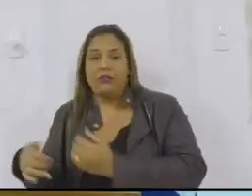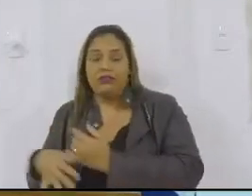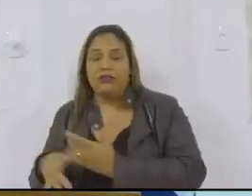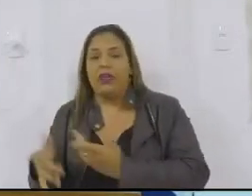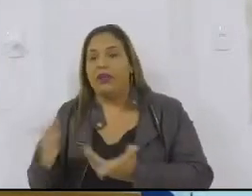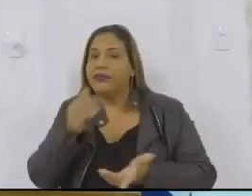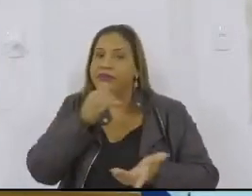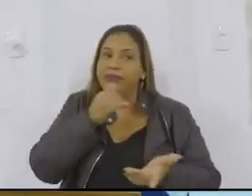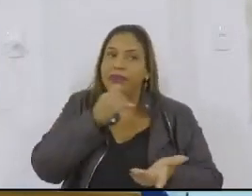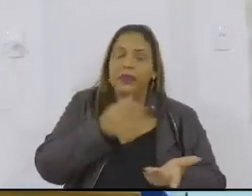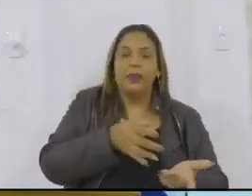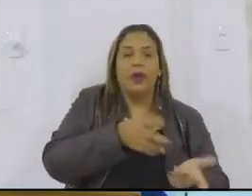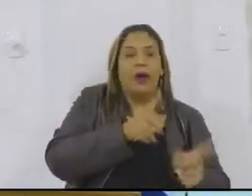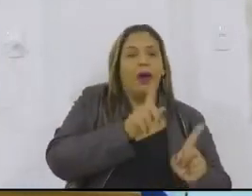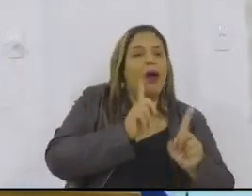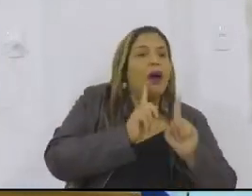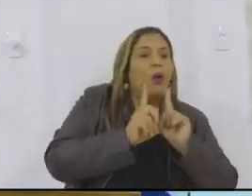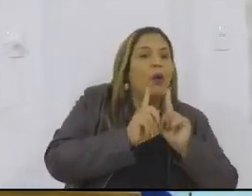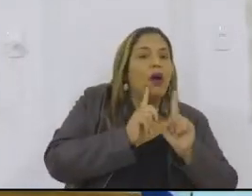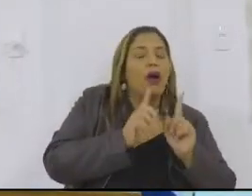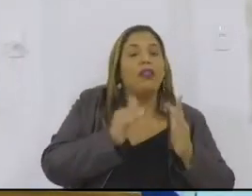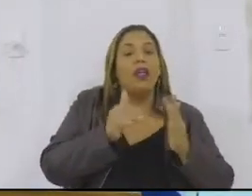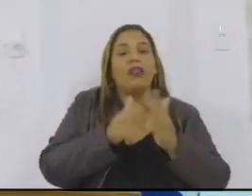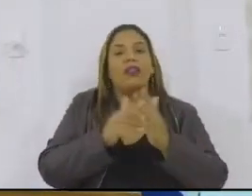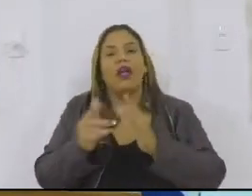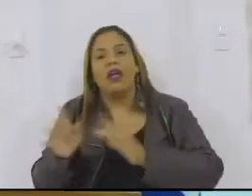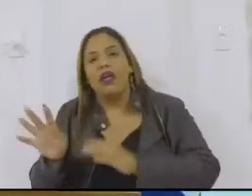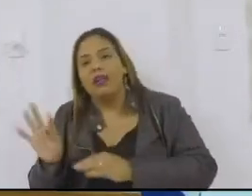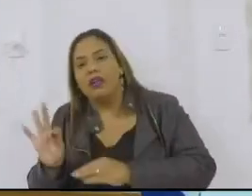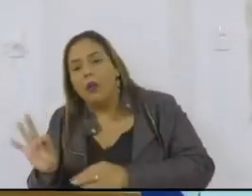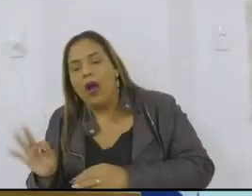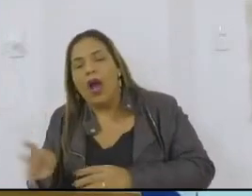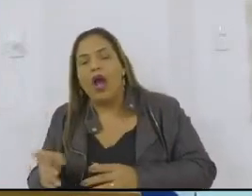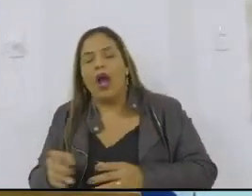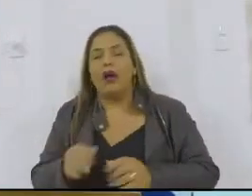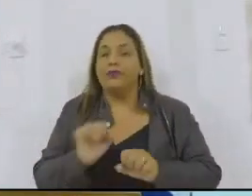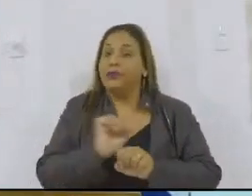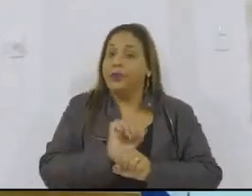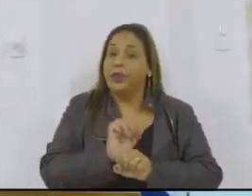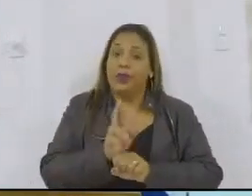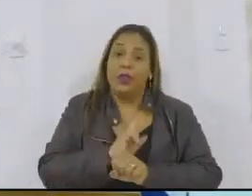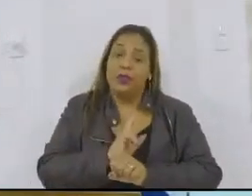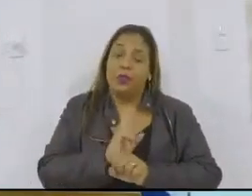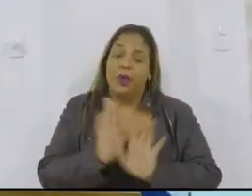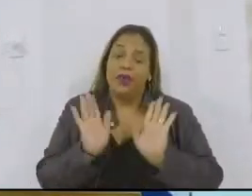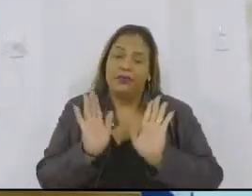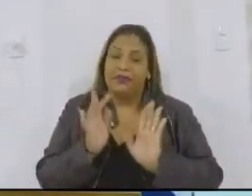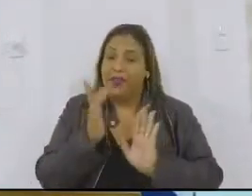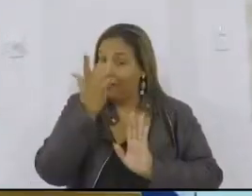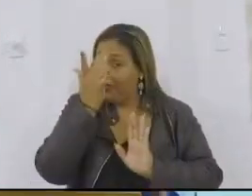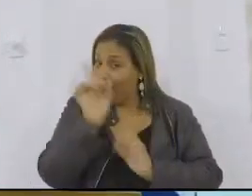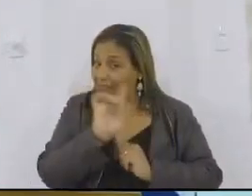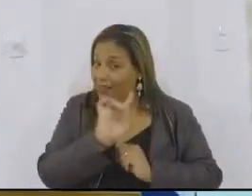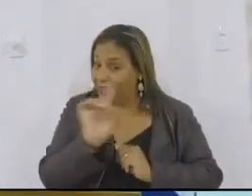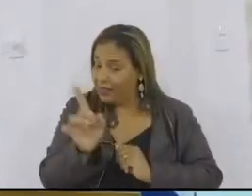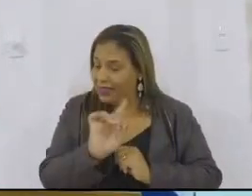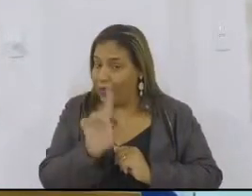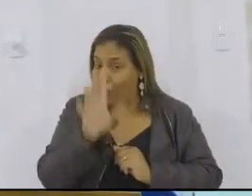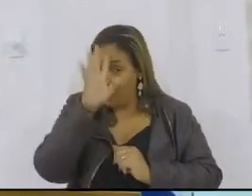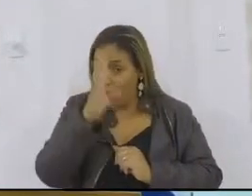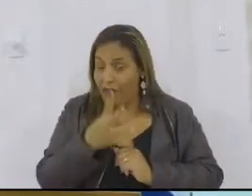Bonito, Rio de Janeiro, e eu estou aguardando, né? Eu acho que isso não é tão fácil assim de chegar e